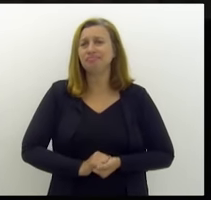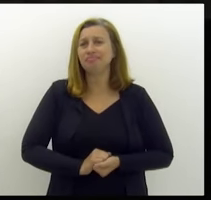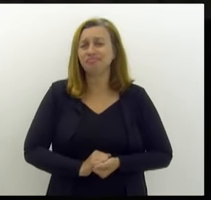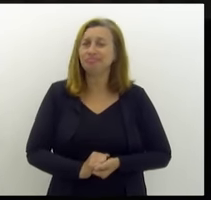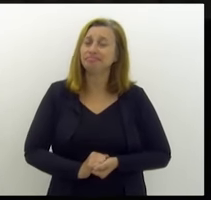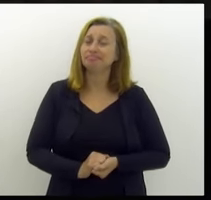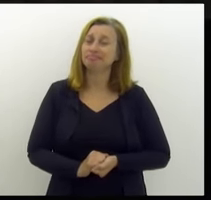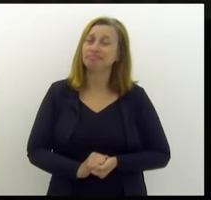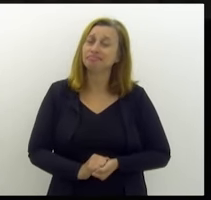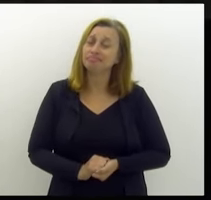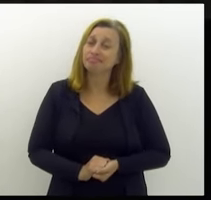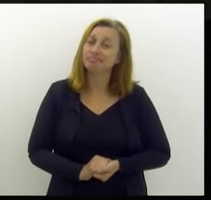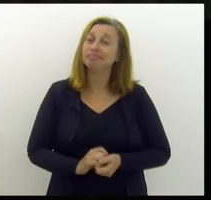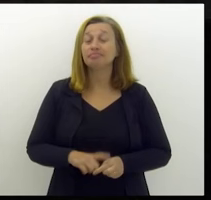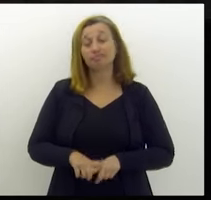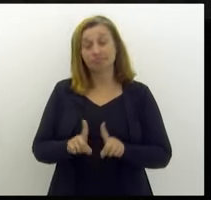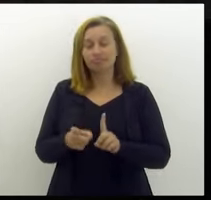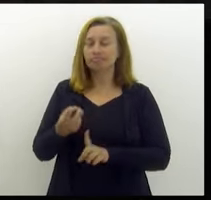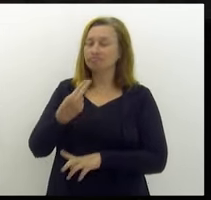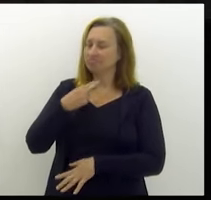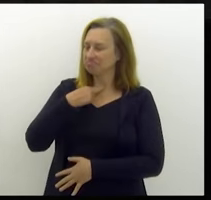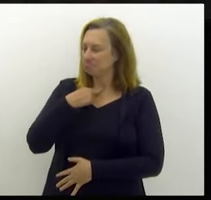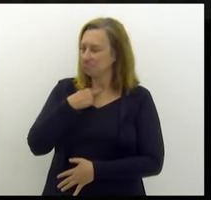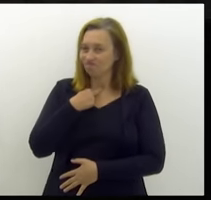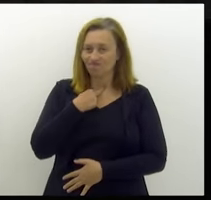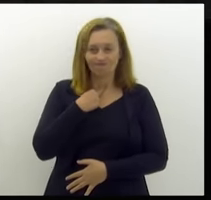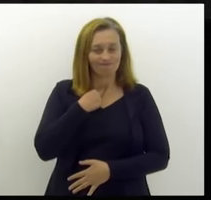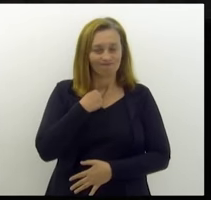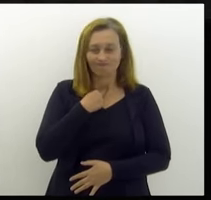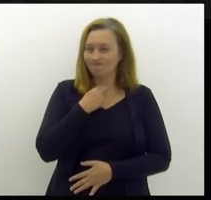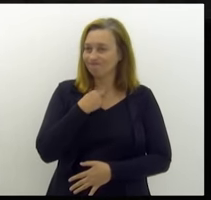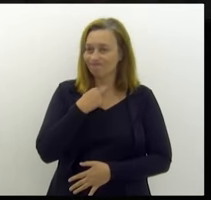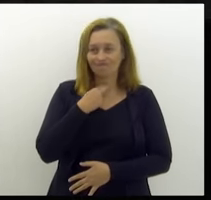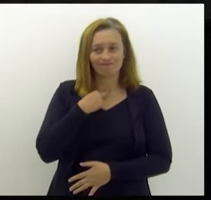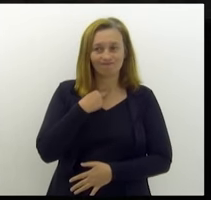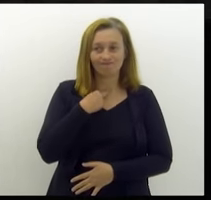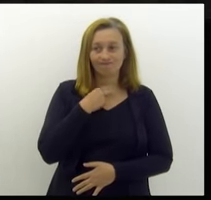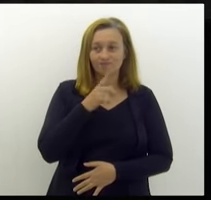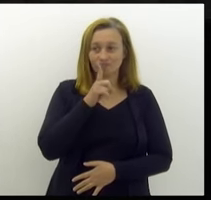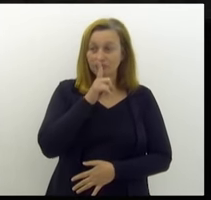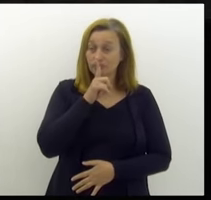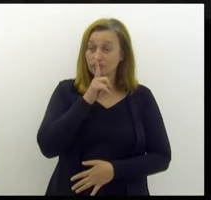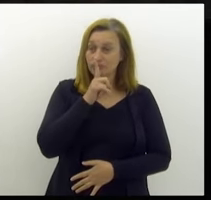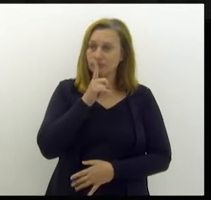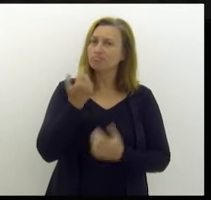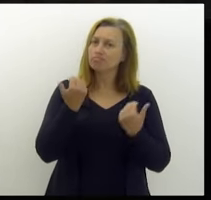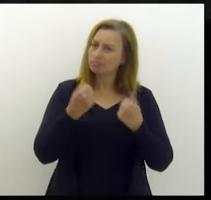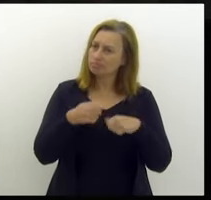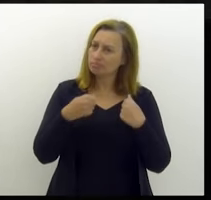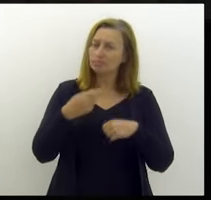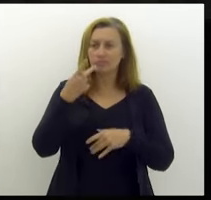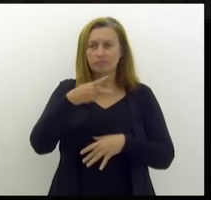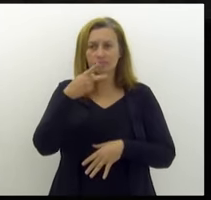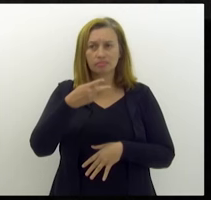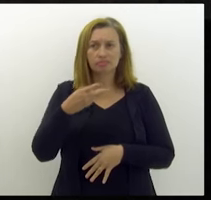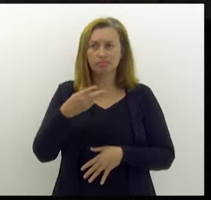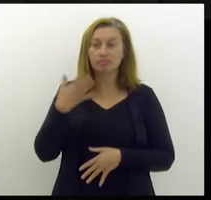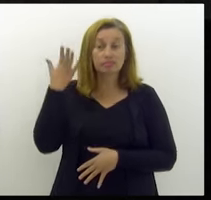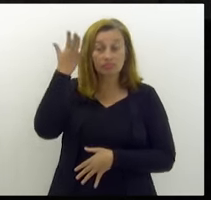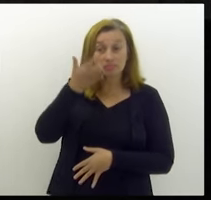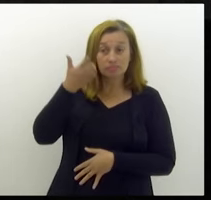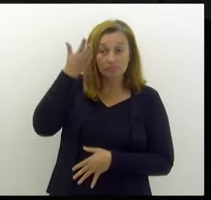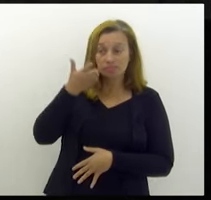poderia deixar de de comentar sobre as mensagens que o